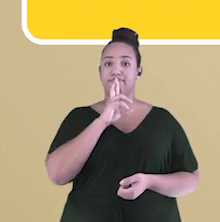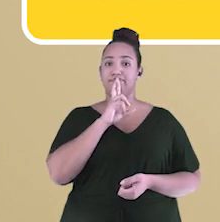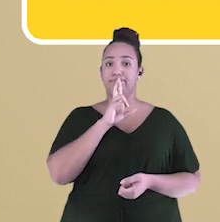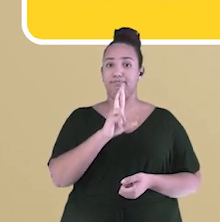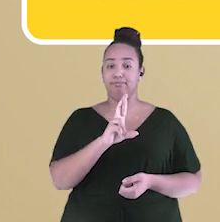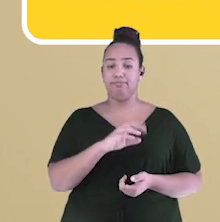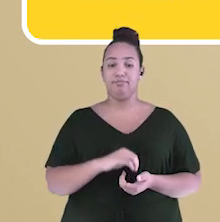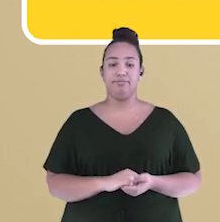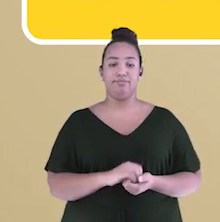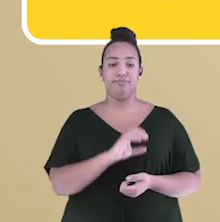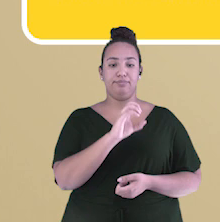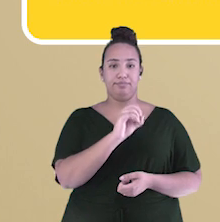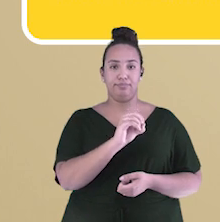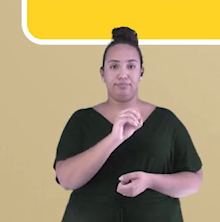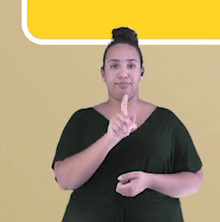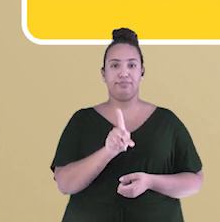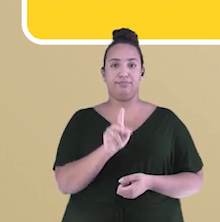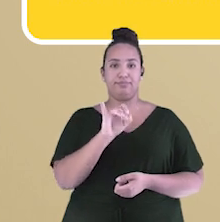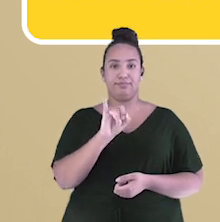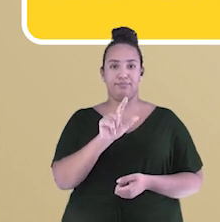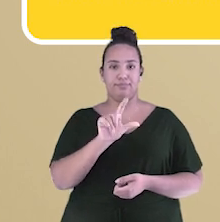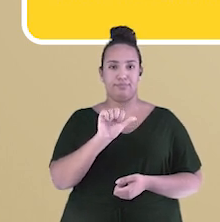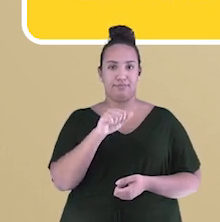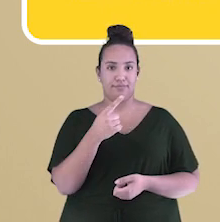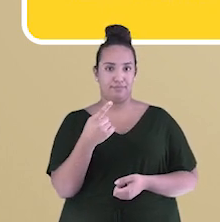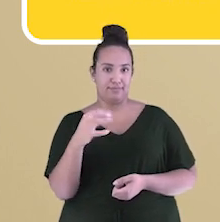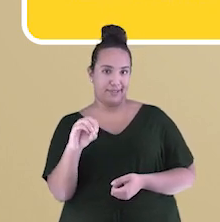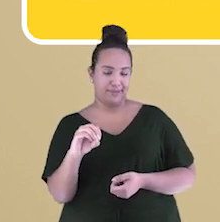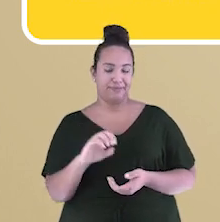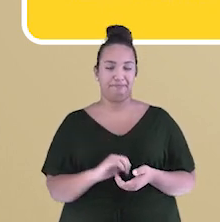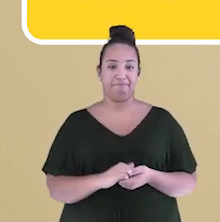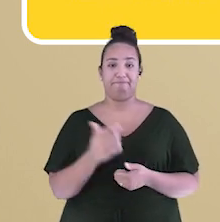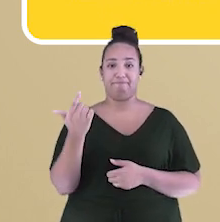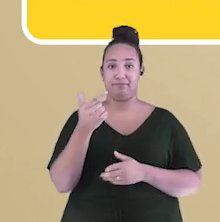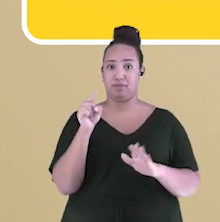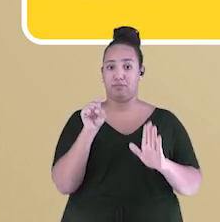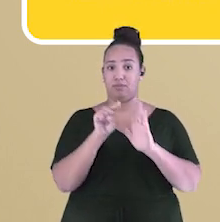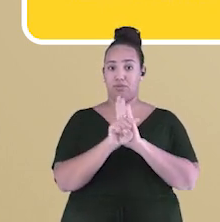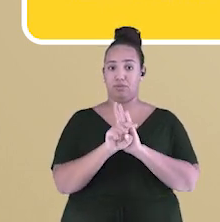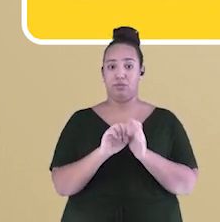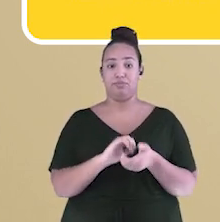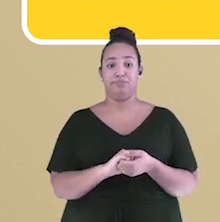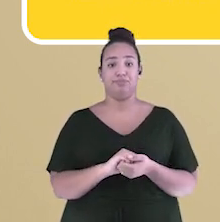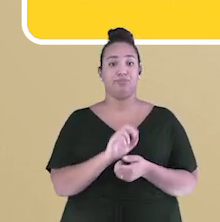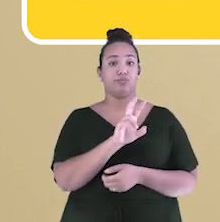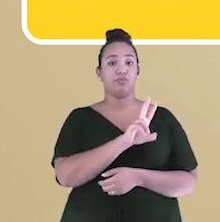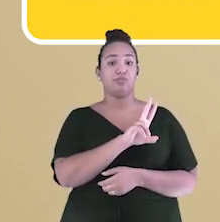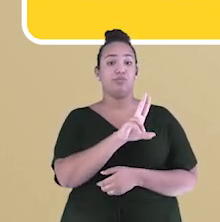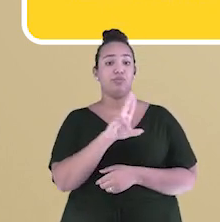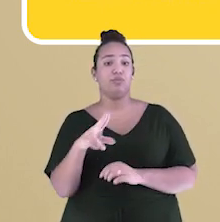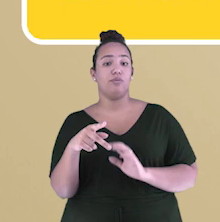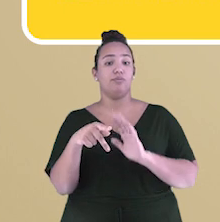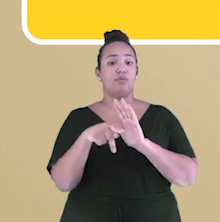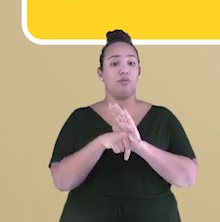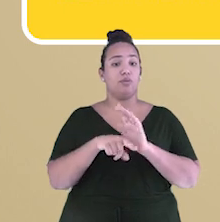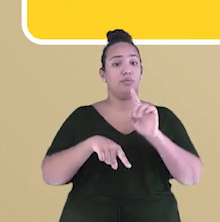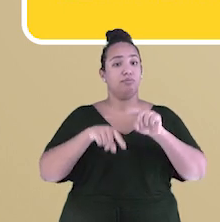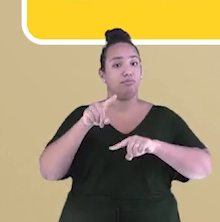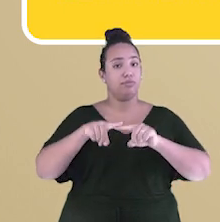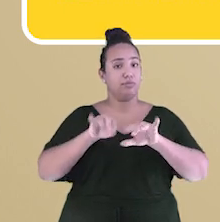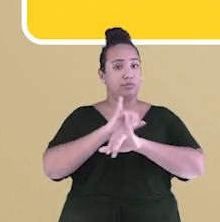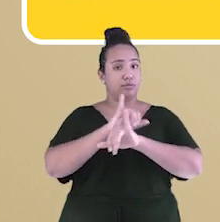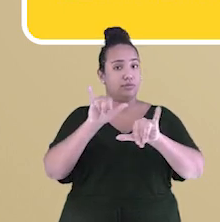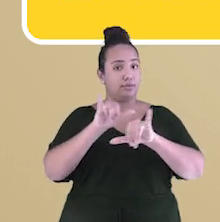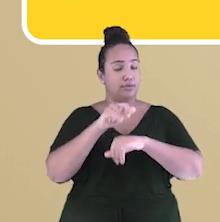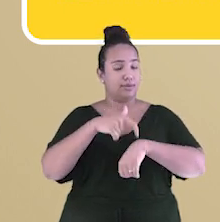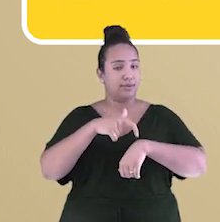Resposta da questão 1. O Quilão Supermercado. Questão 2. Qual o nome dado para a promoção do